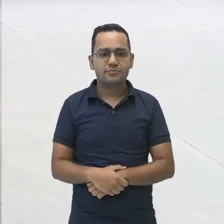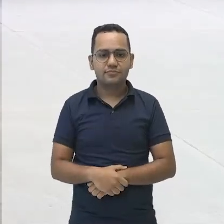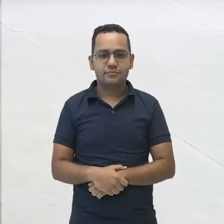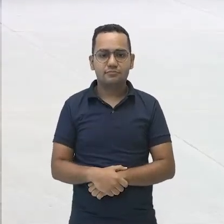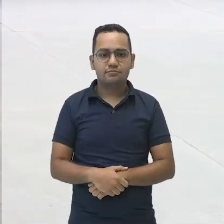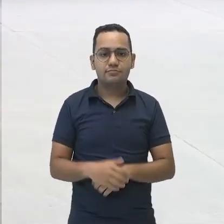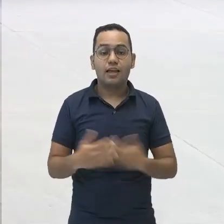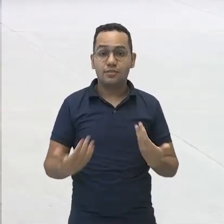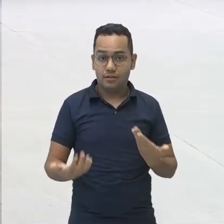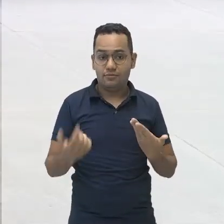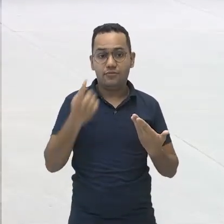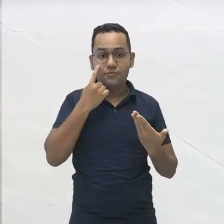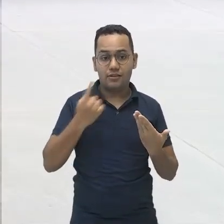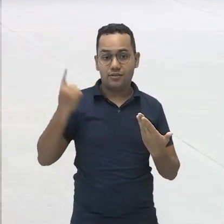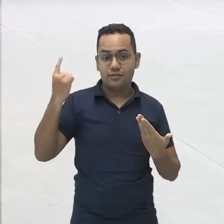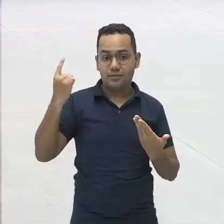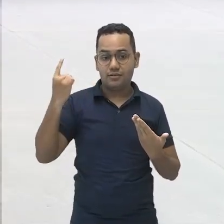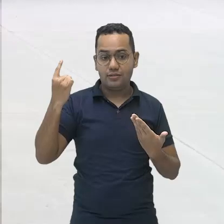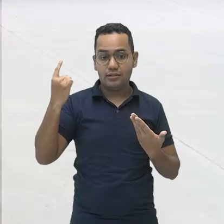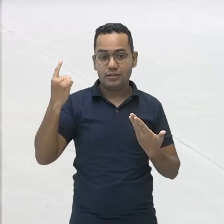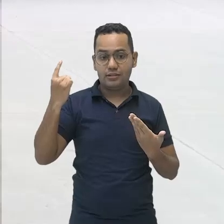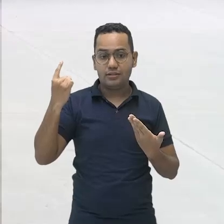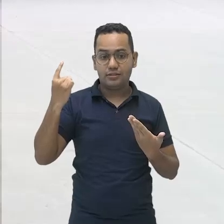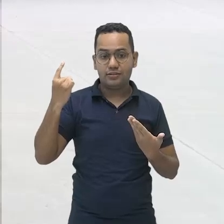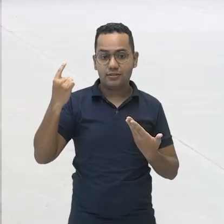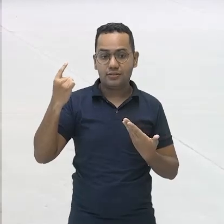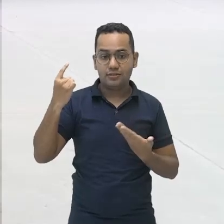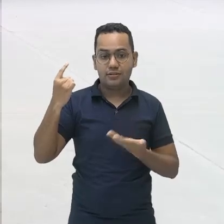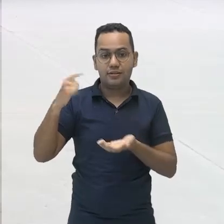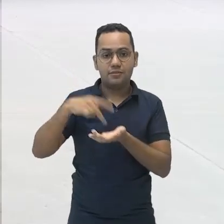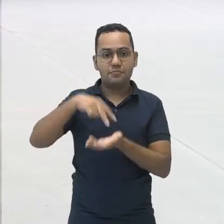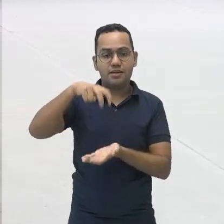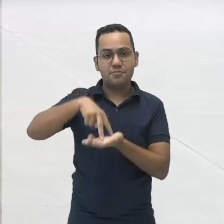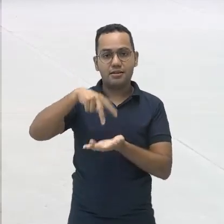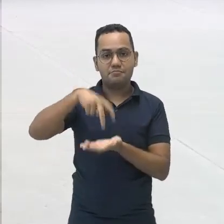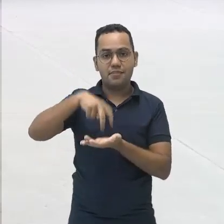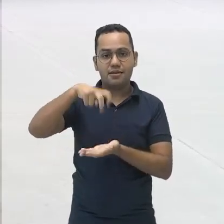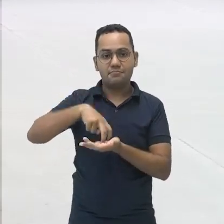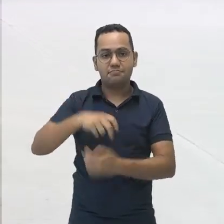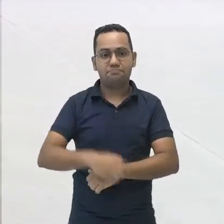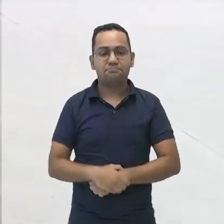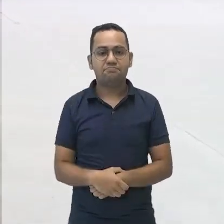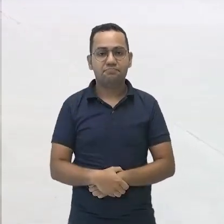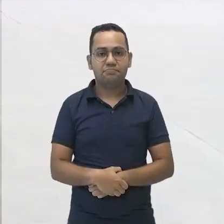Vamos lá, todo mundo, ó, no mesmo lugar, saltitando.